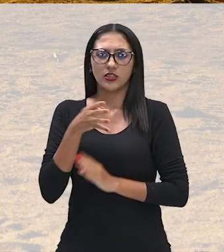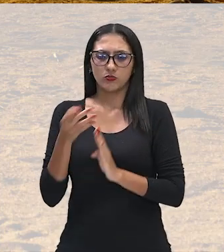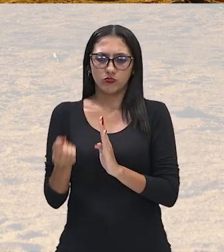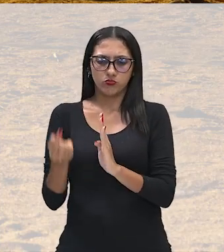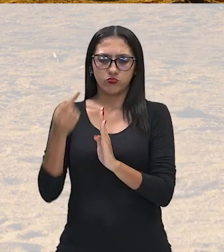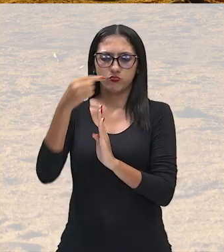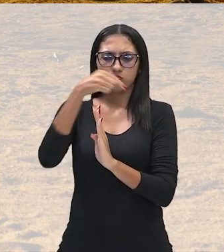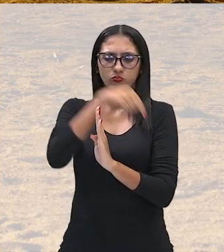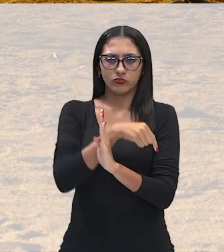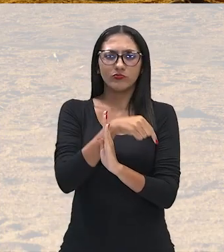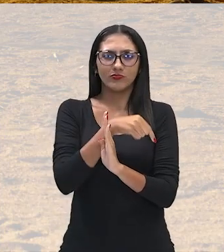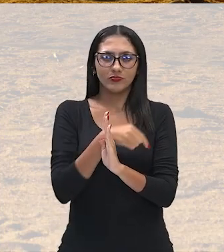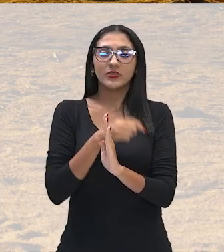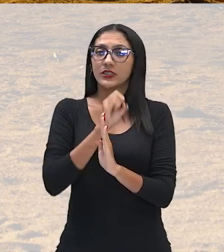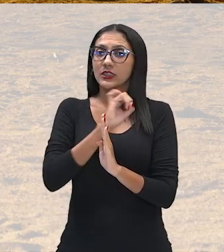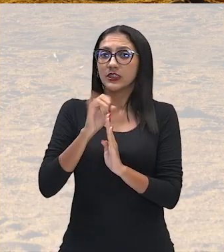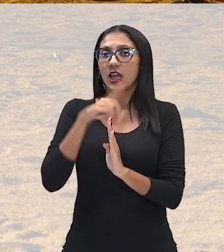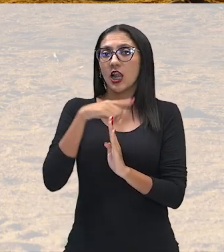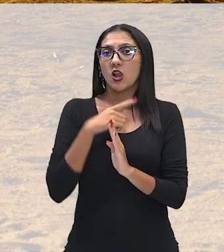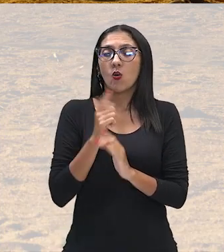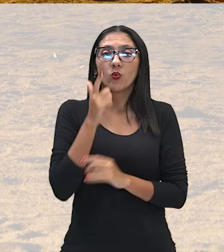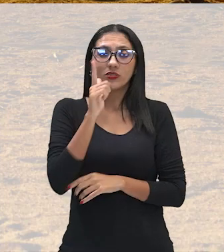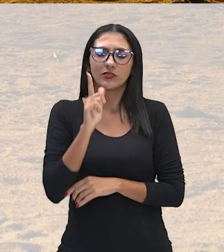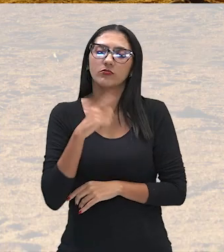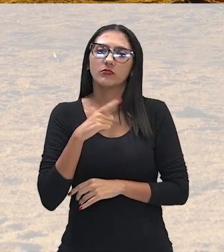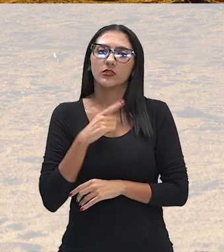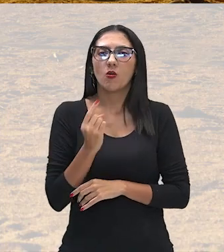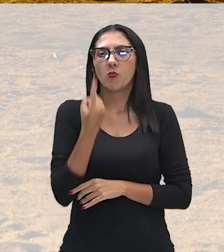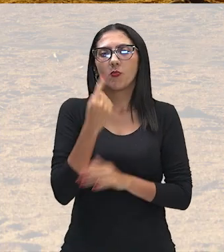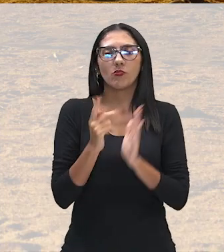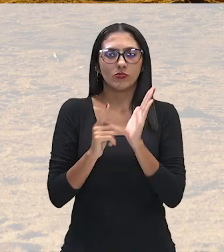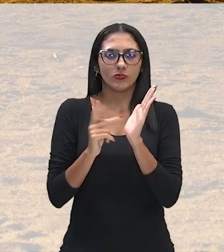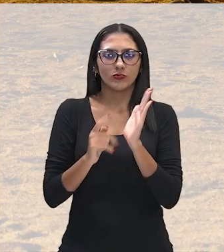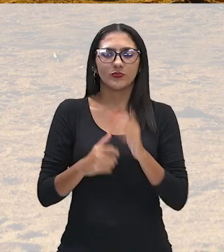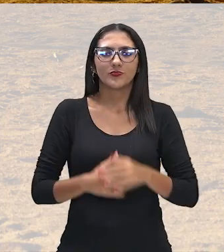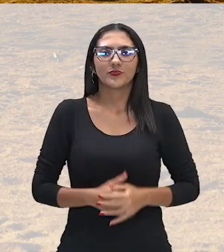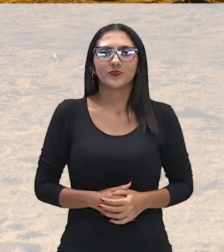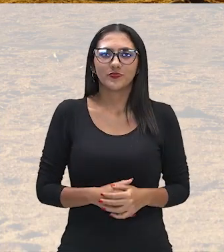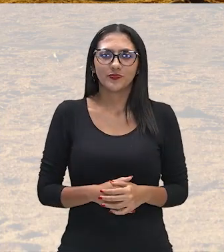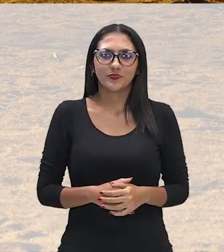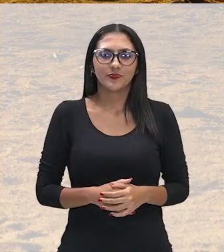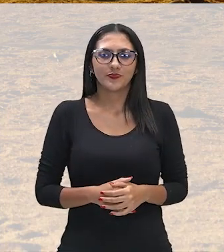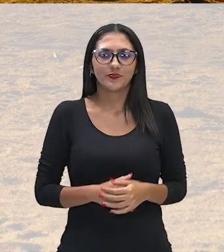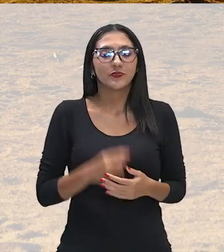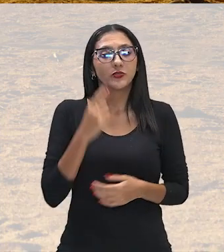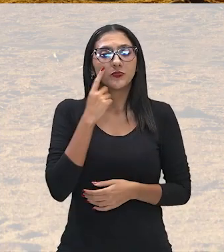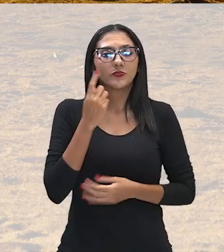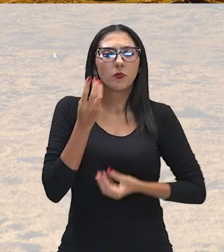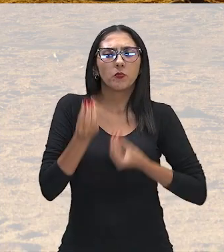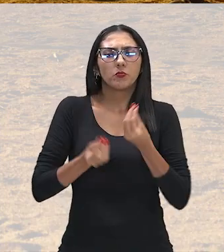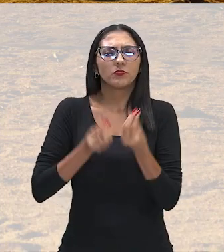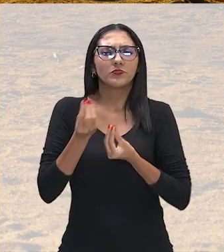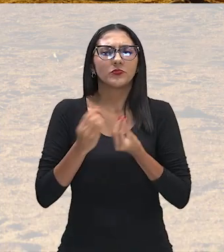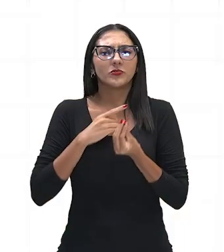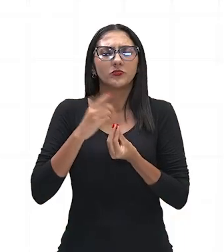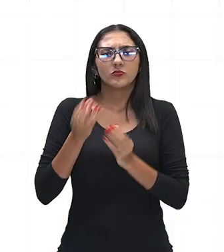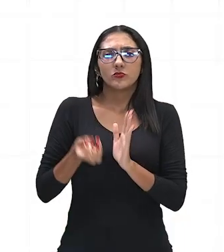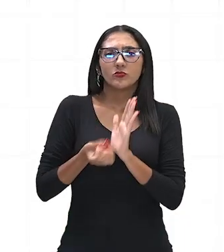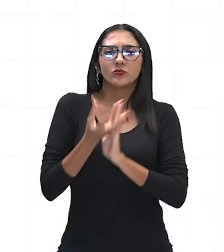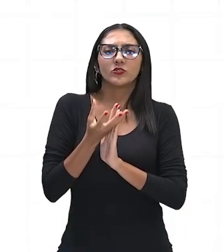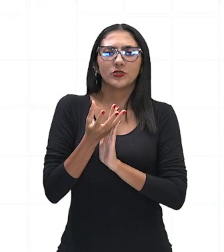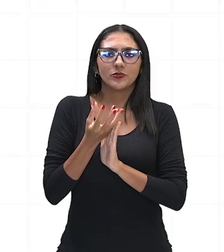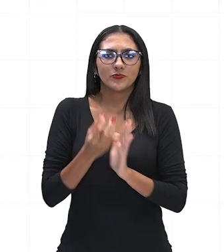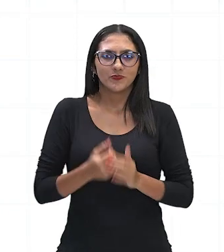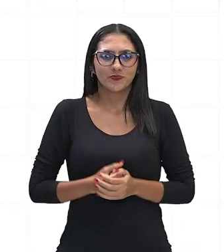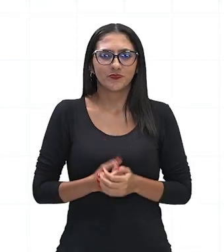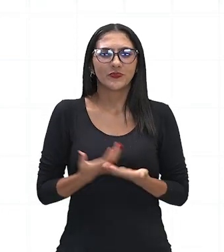adversário. E aí, uma vez que isso aconteça, marca-se o ponto. E vamos ver aqui como é que surgiu essa modalidade esportiva, vamos ver quem foi